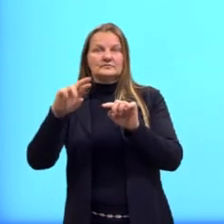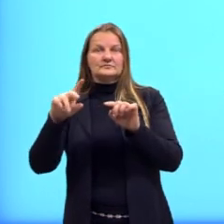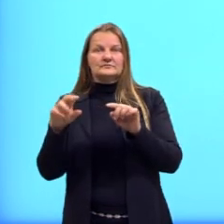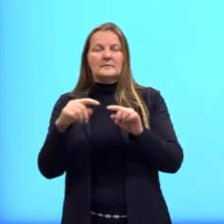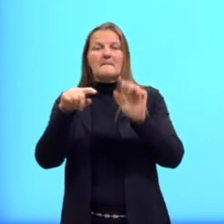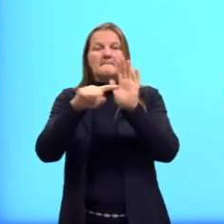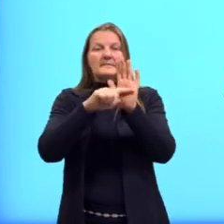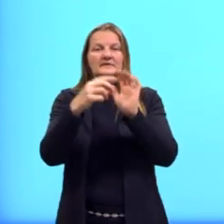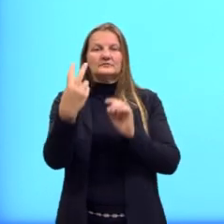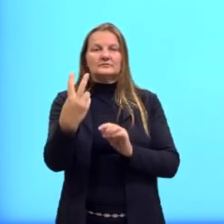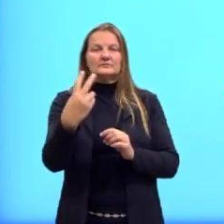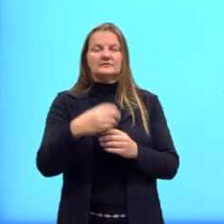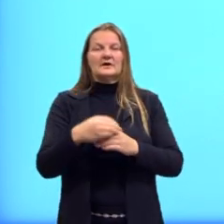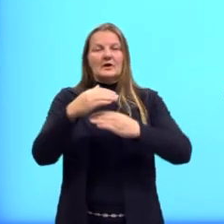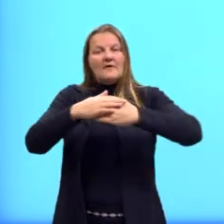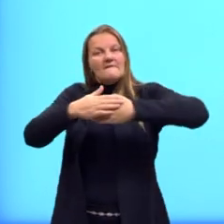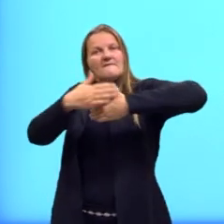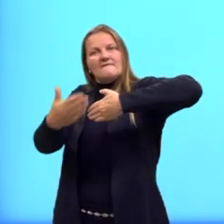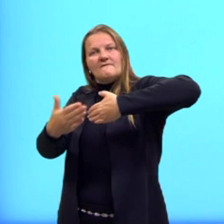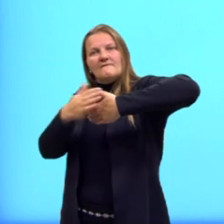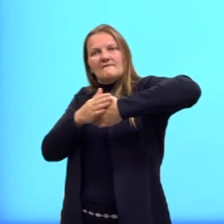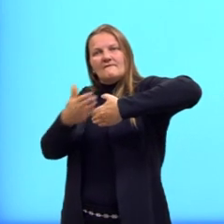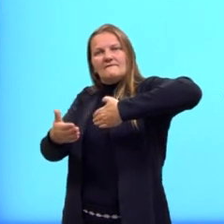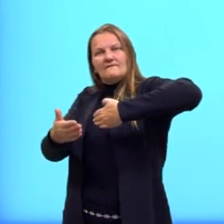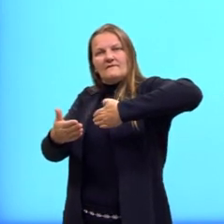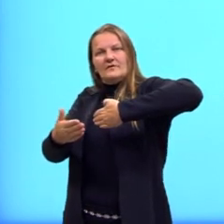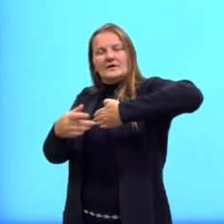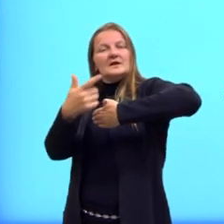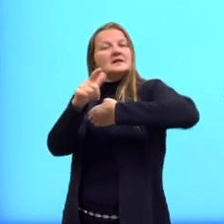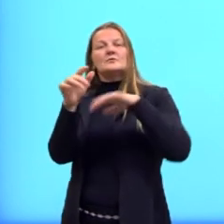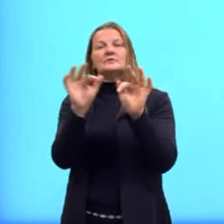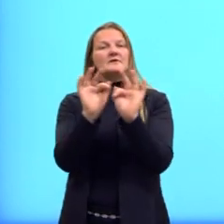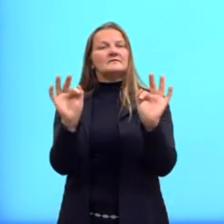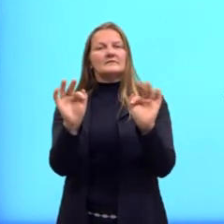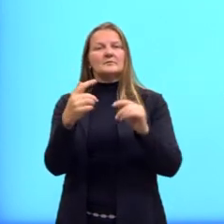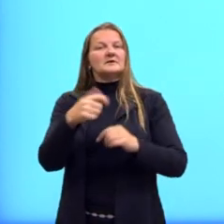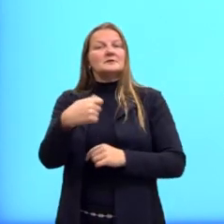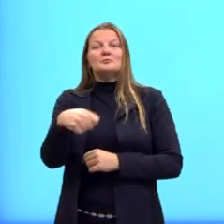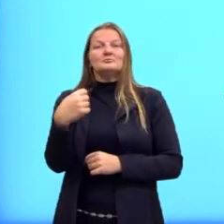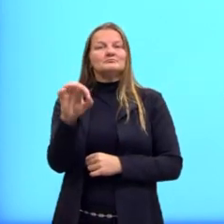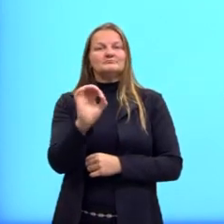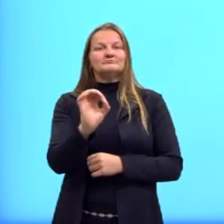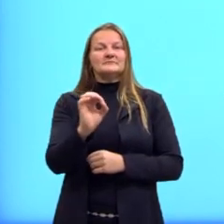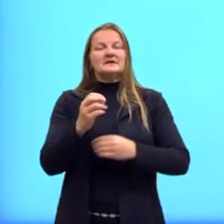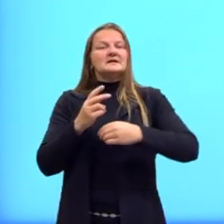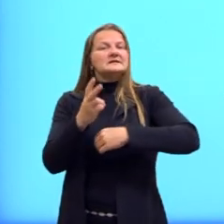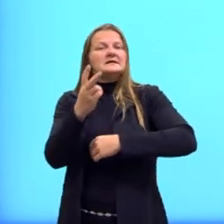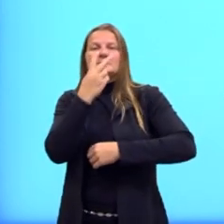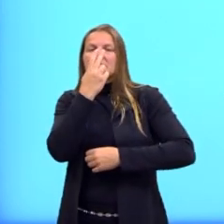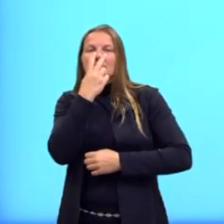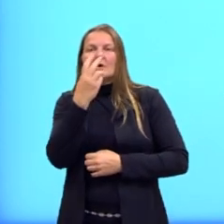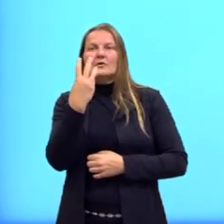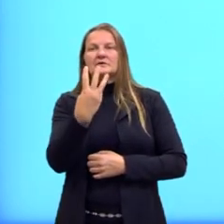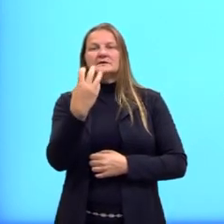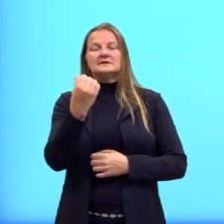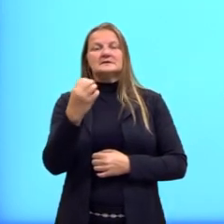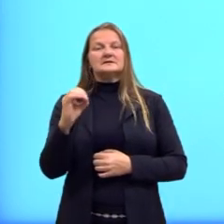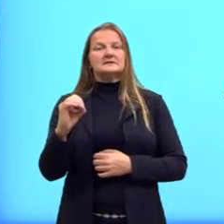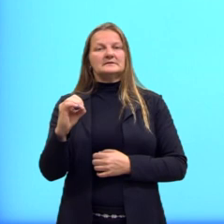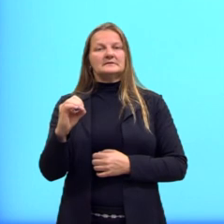a soma dos ângulos externos não precisa de fórmula ela vai ser sempre igual a